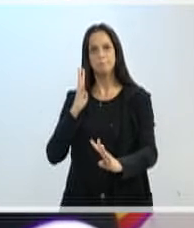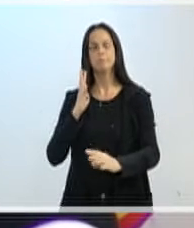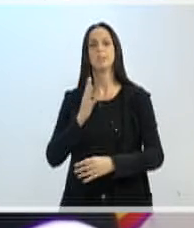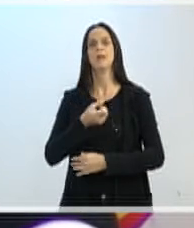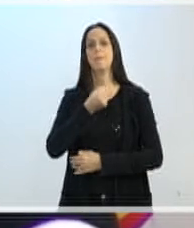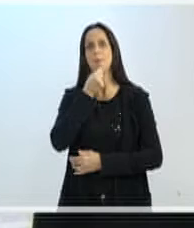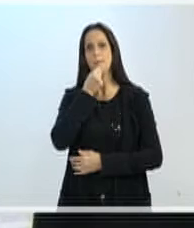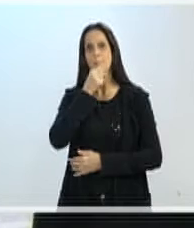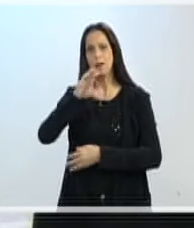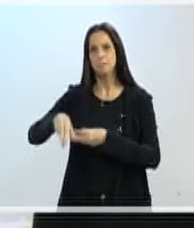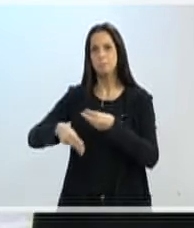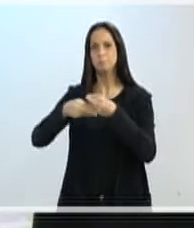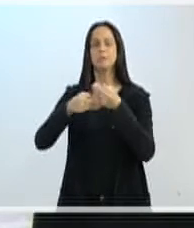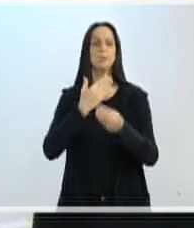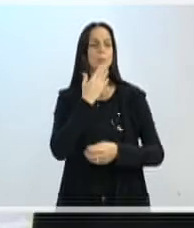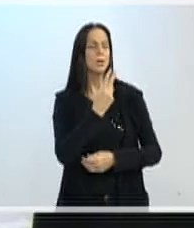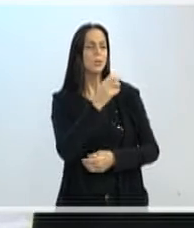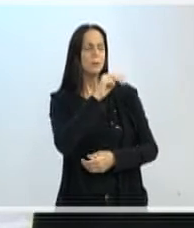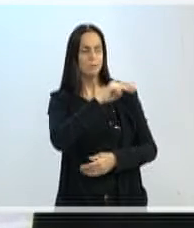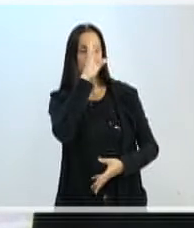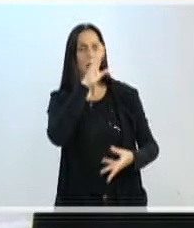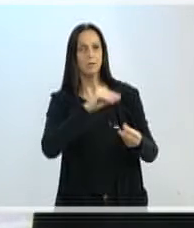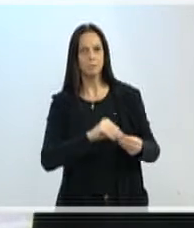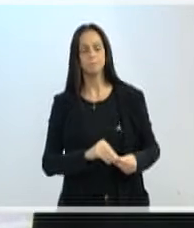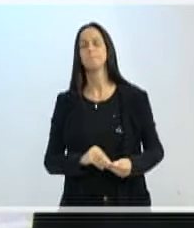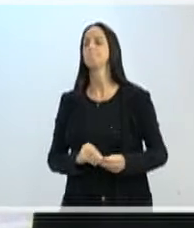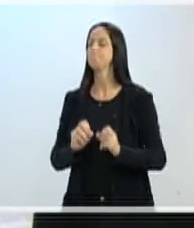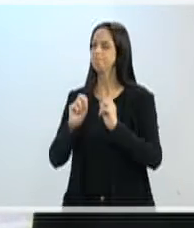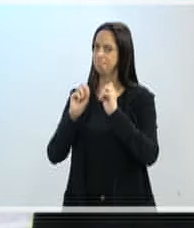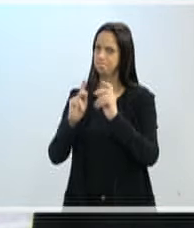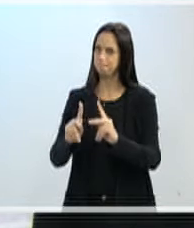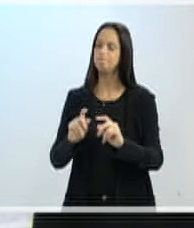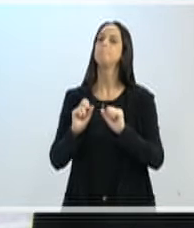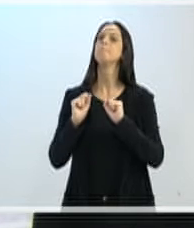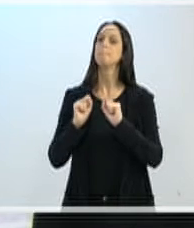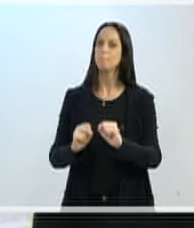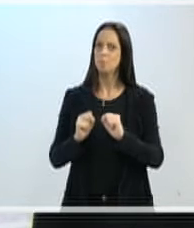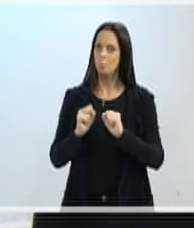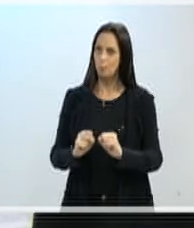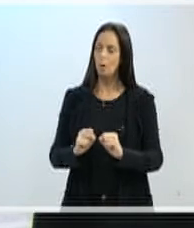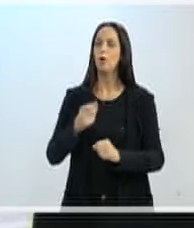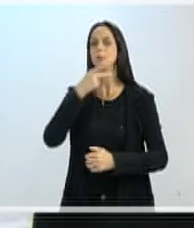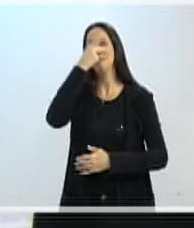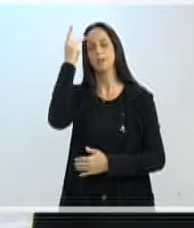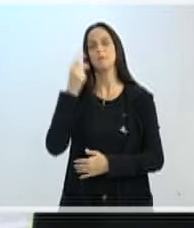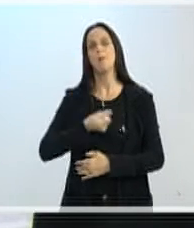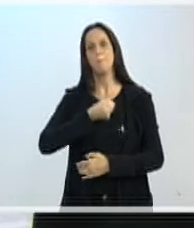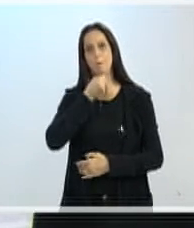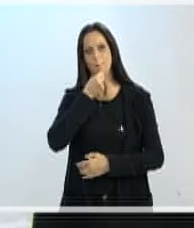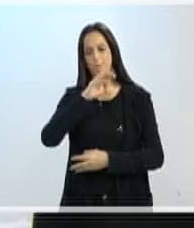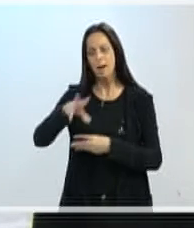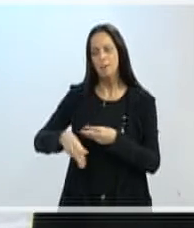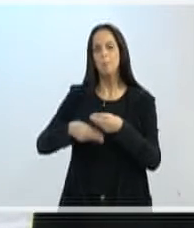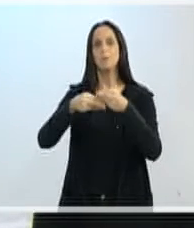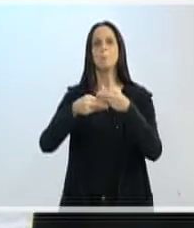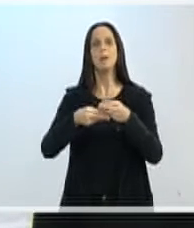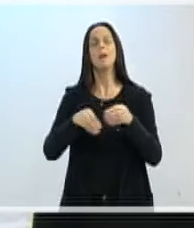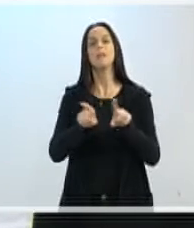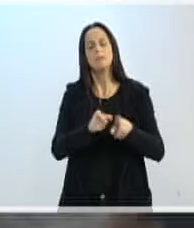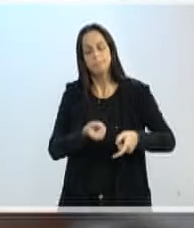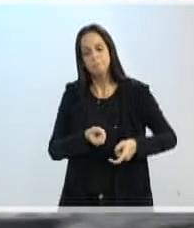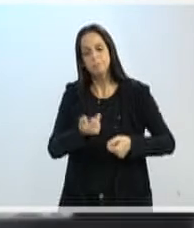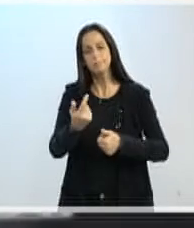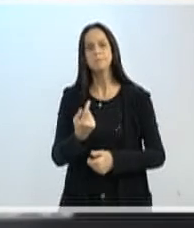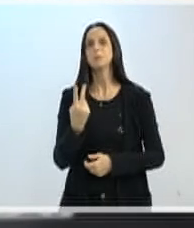para finalizar. Concedo a palavra. Com autorização do orador, a parte concedido, e lhe concedo mais 2 minutos a Vossa Excelência, vereador Tuca.